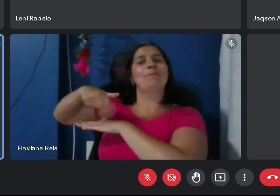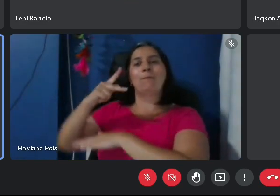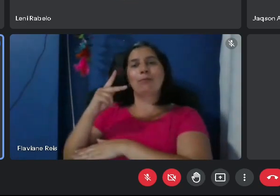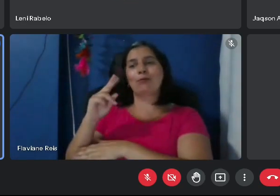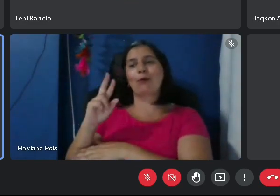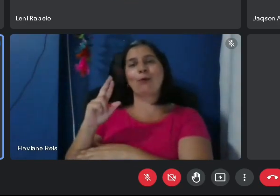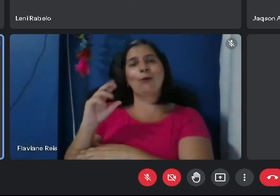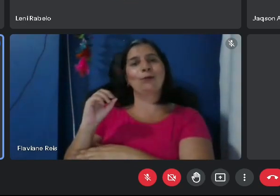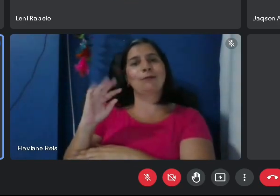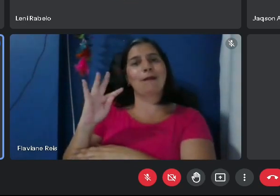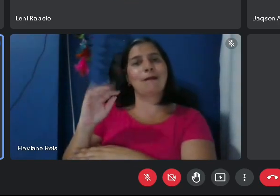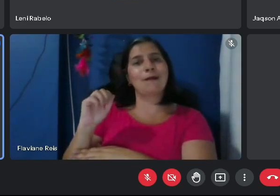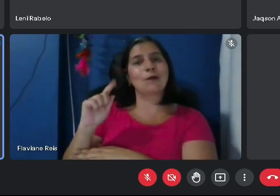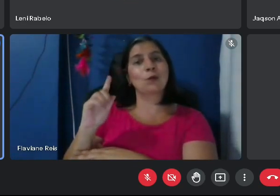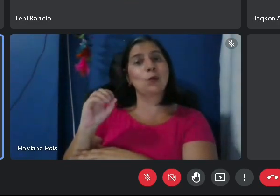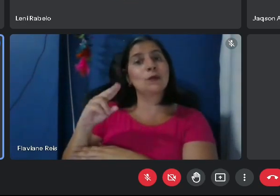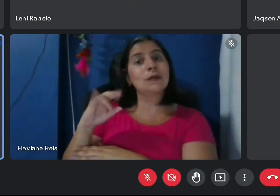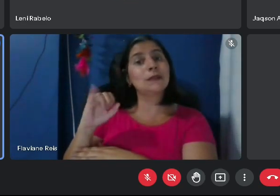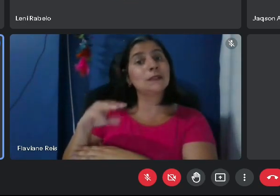que se deu, nós